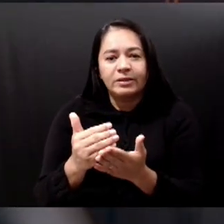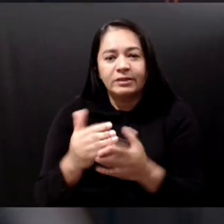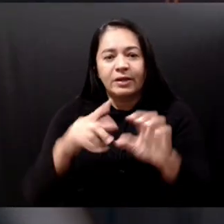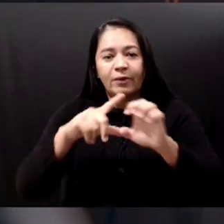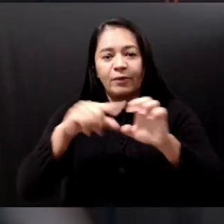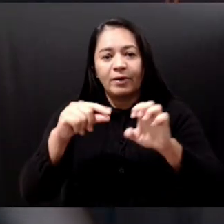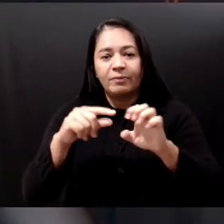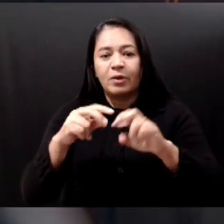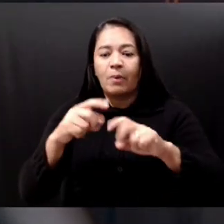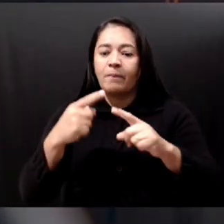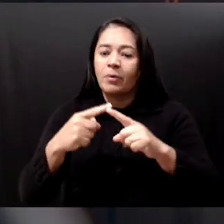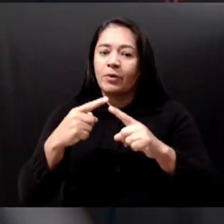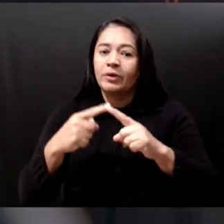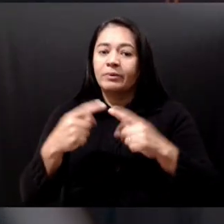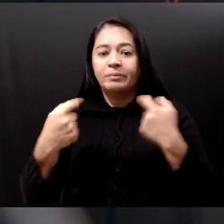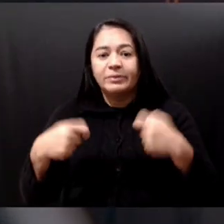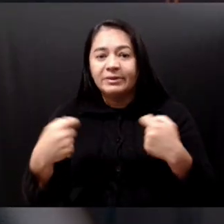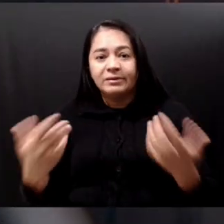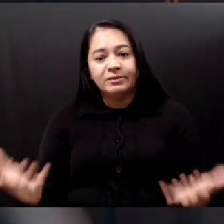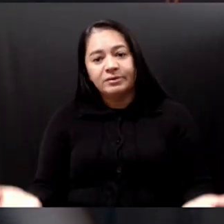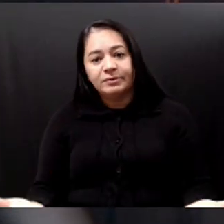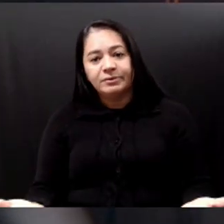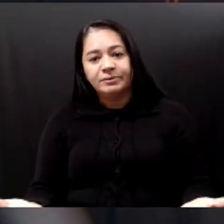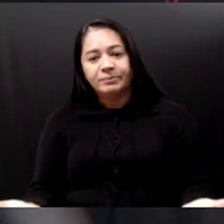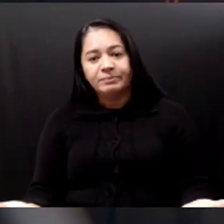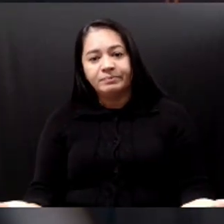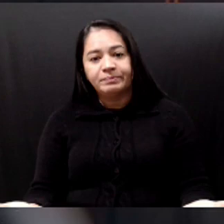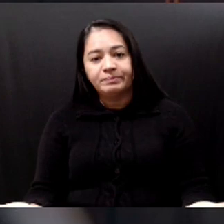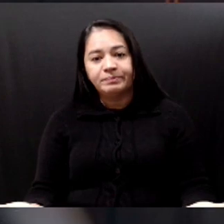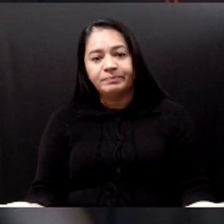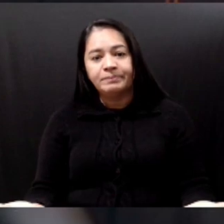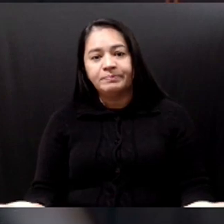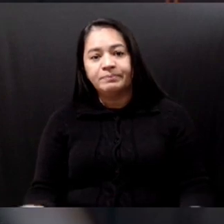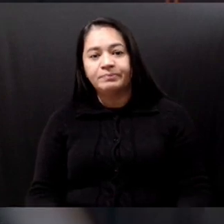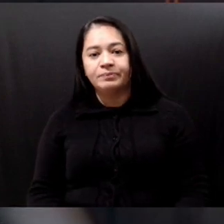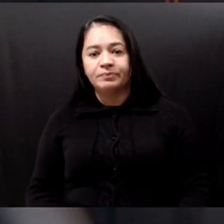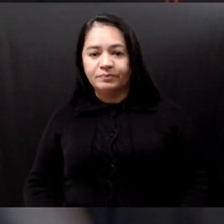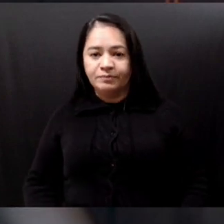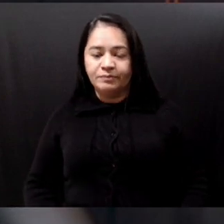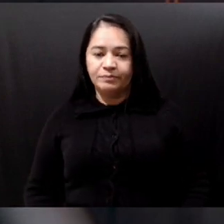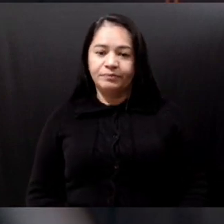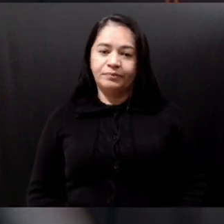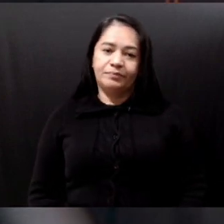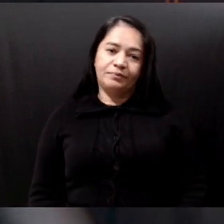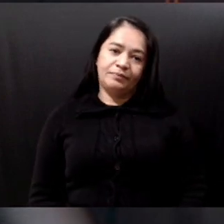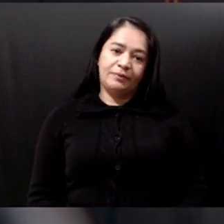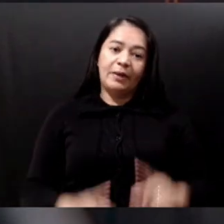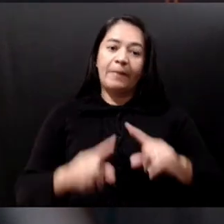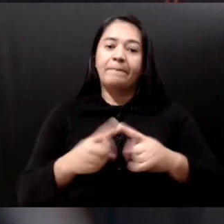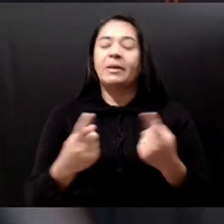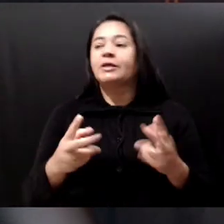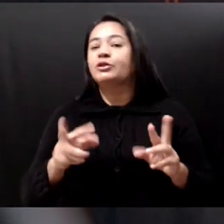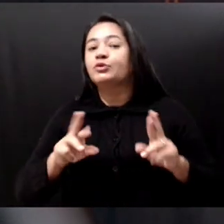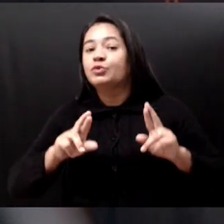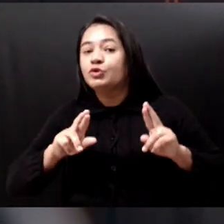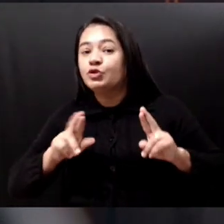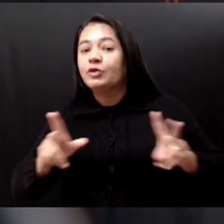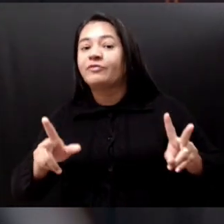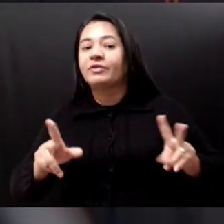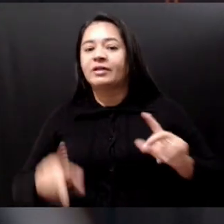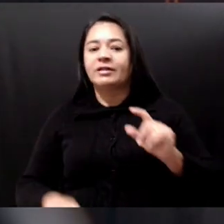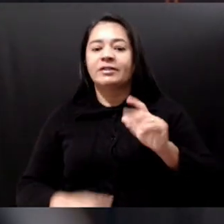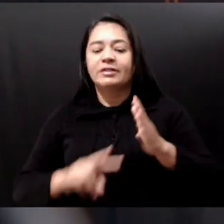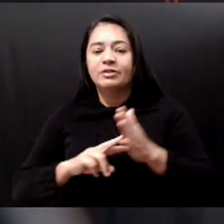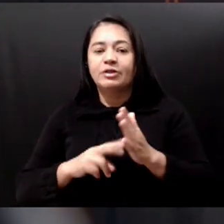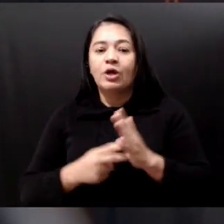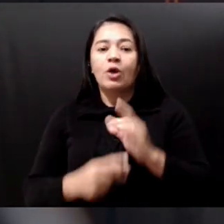necessidade, né? Uhum, Eh, o fator diferencial para que elas se sintam